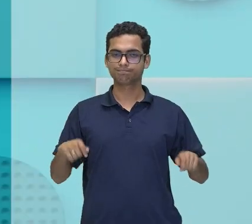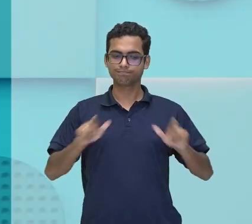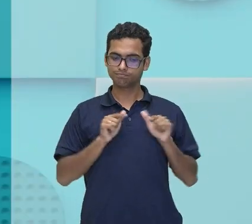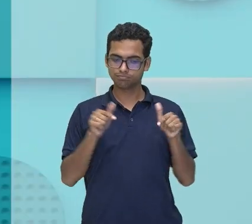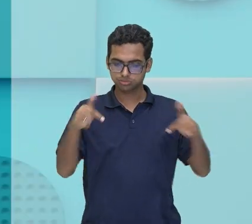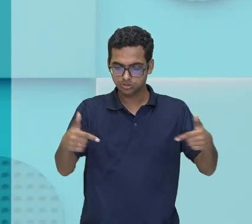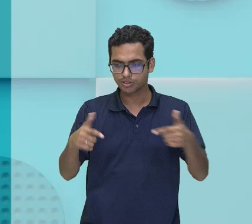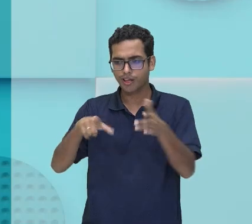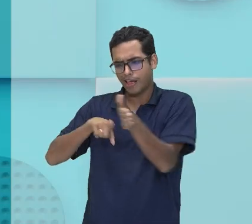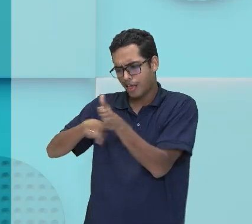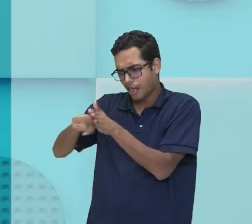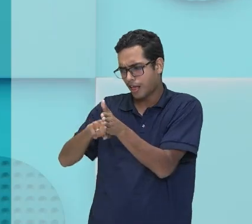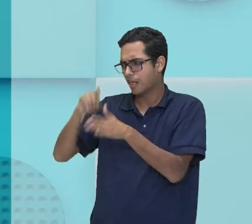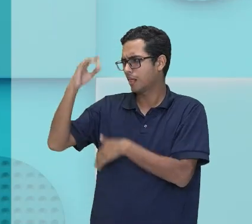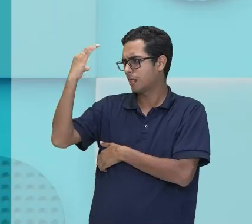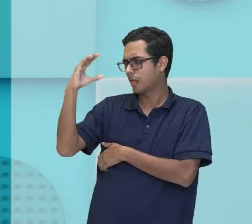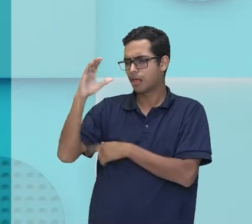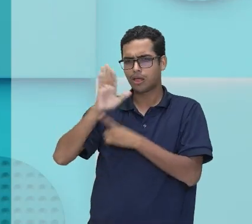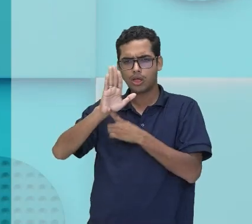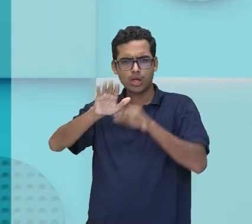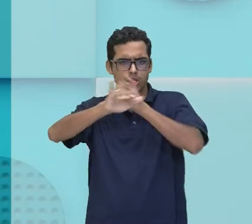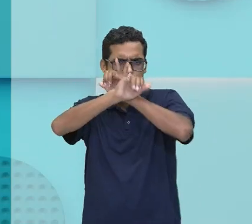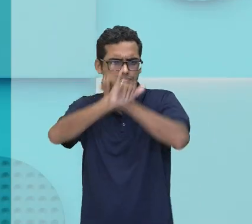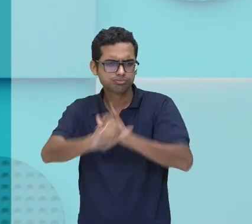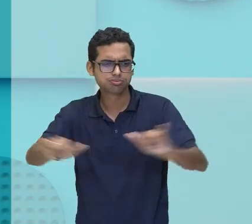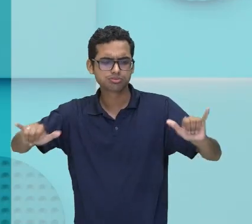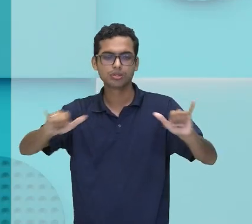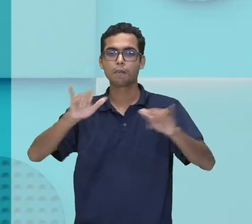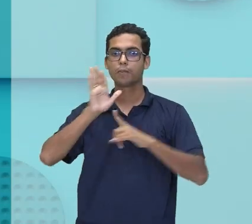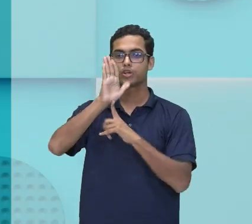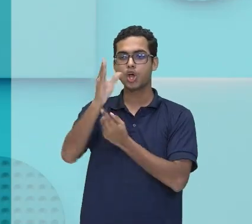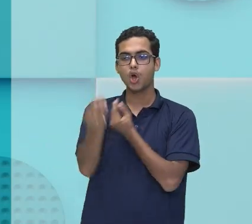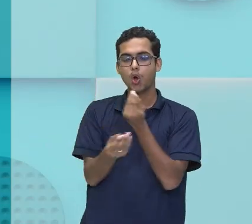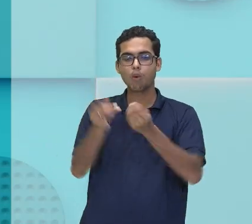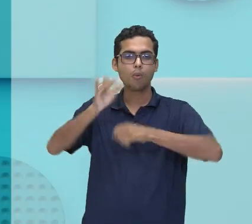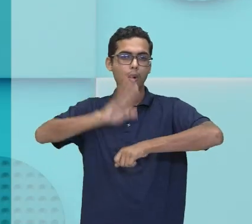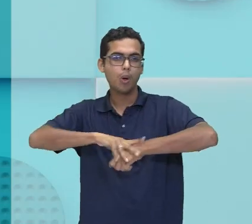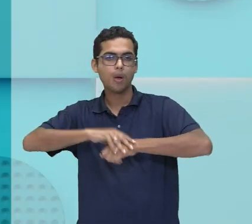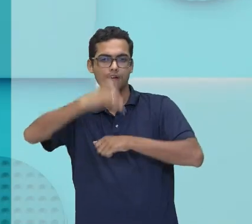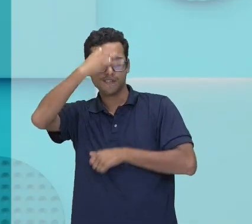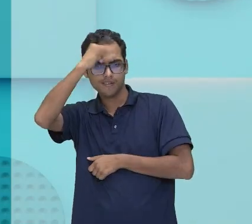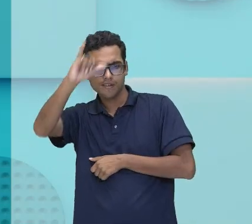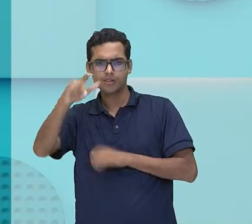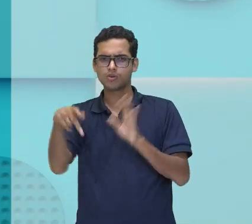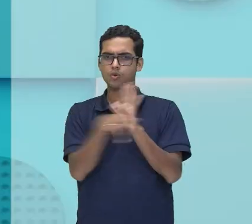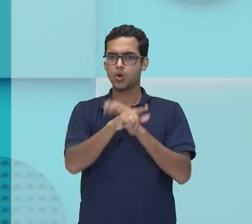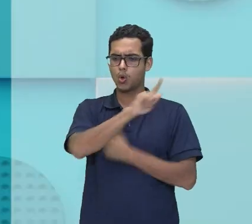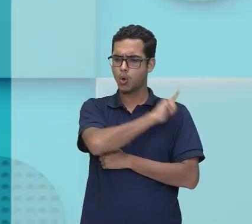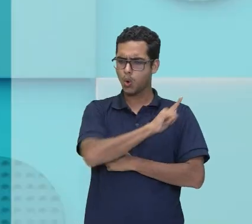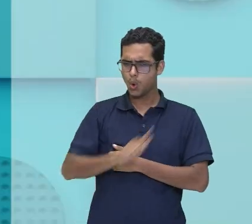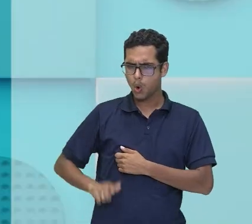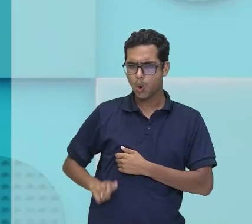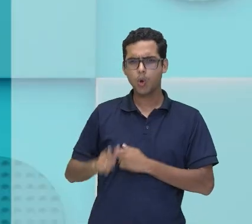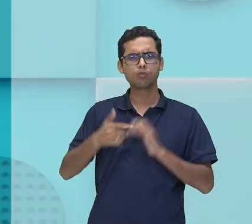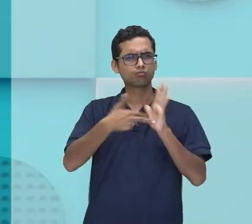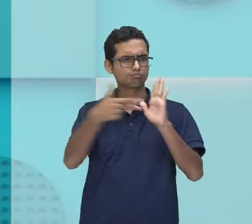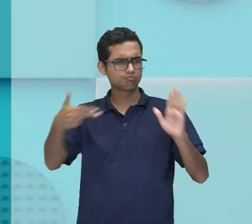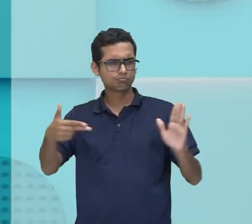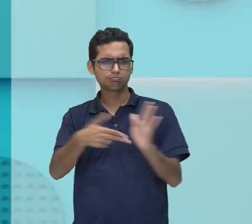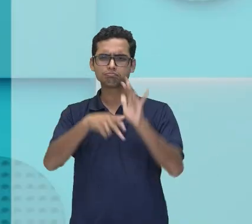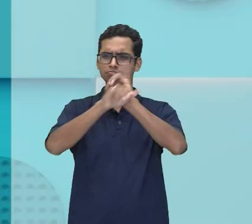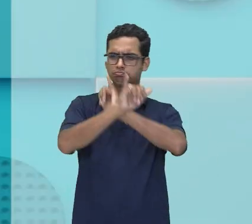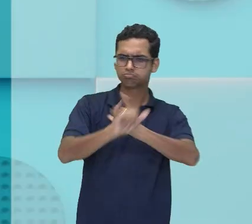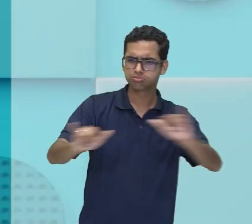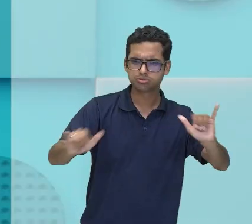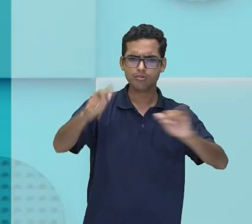pesquisar, divulgar e mostrar como a gente pode evitar certas doenças e o governo investir em propagandas de